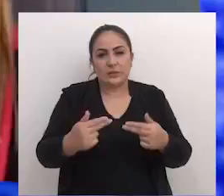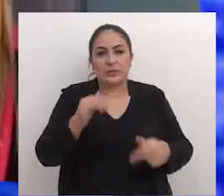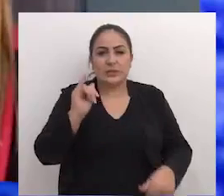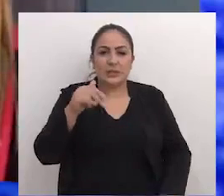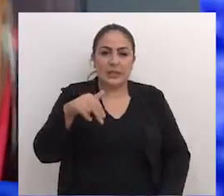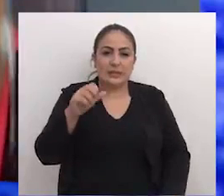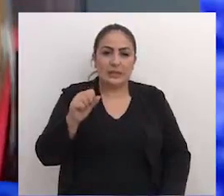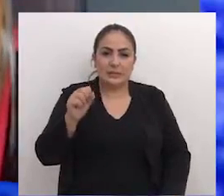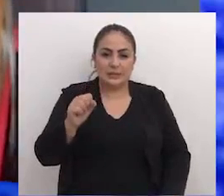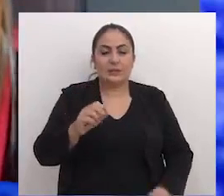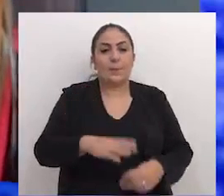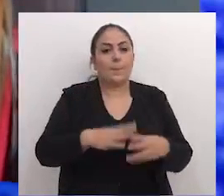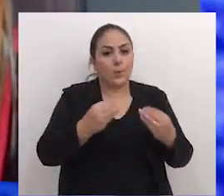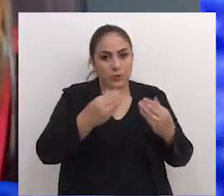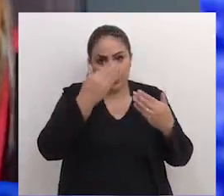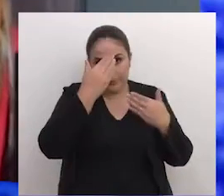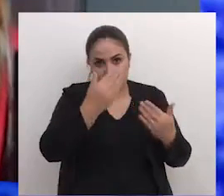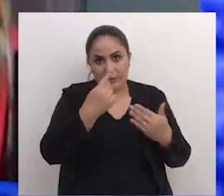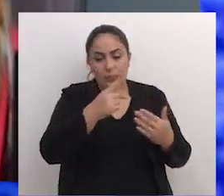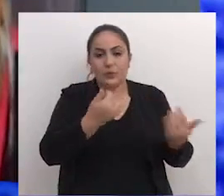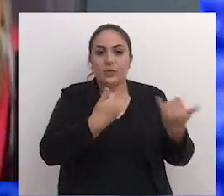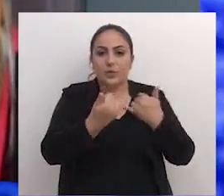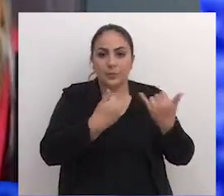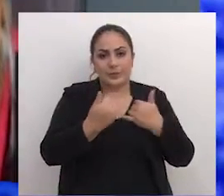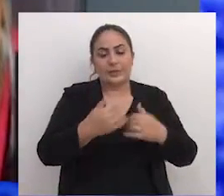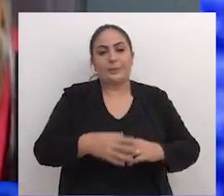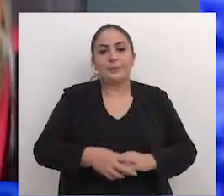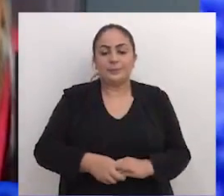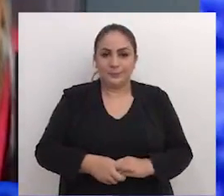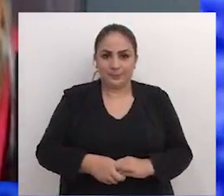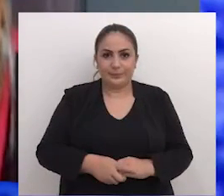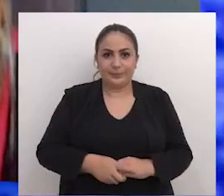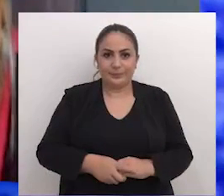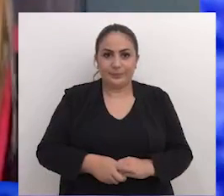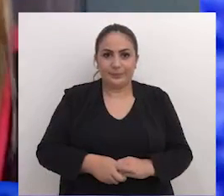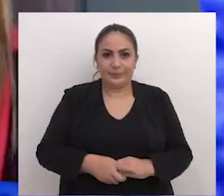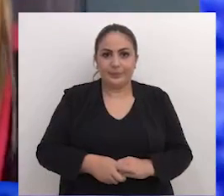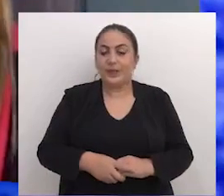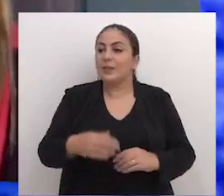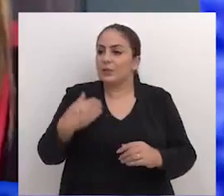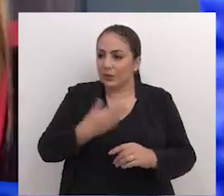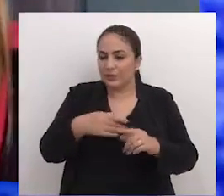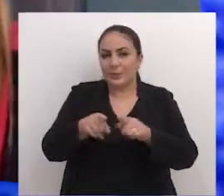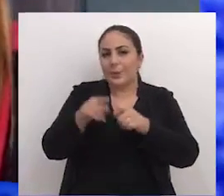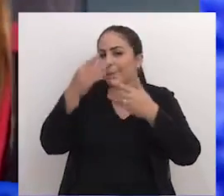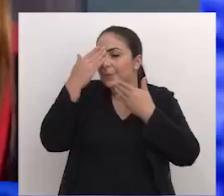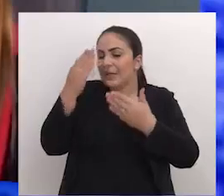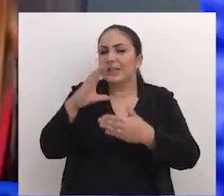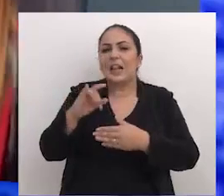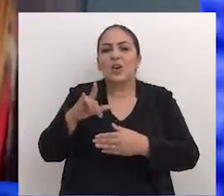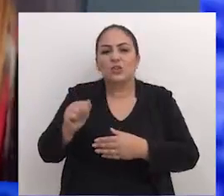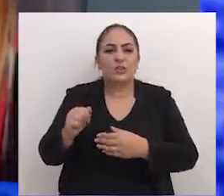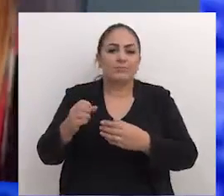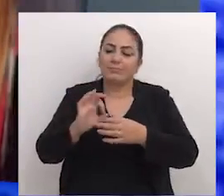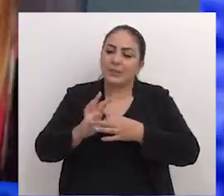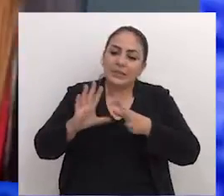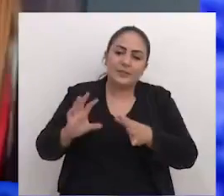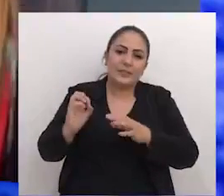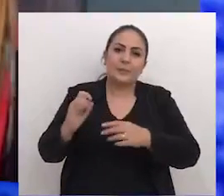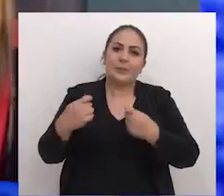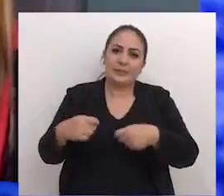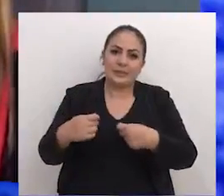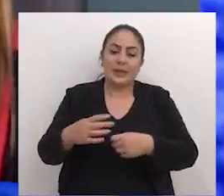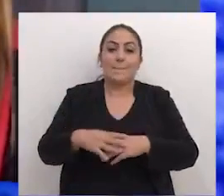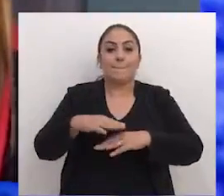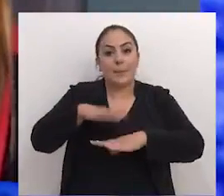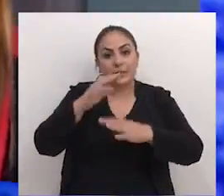do INSS. Então, muito obrigada pelas tuas informações. Exatamente, obrigada, Cláudia, e fico à disposição